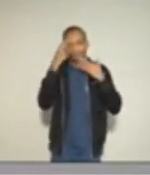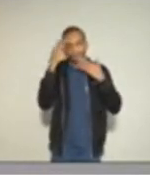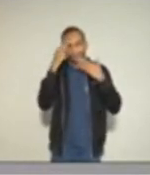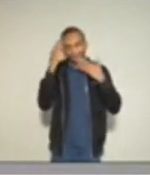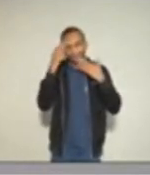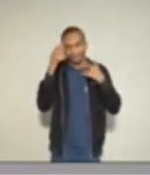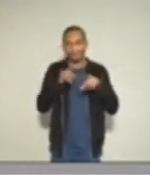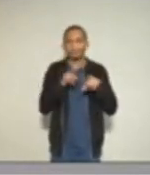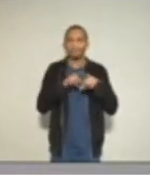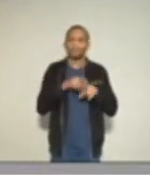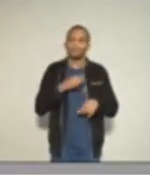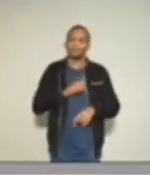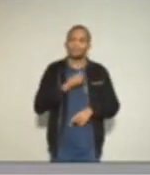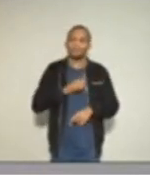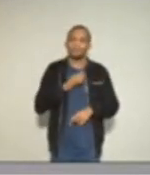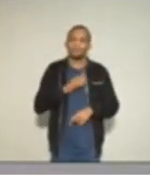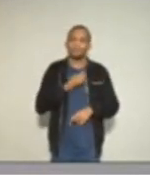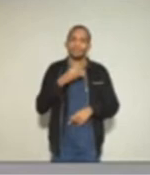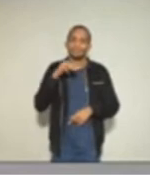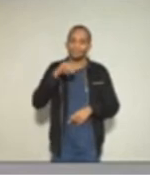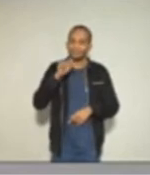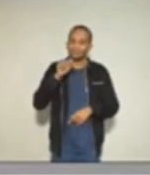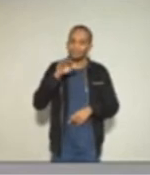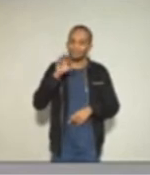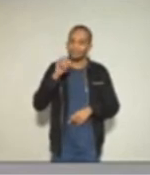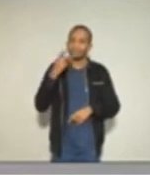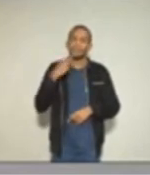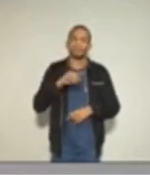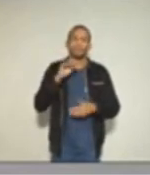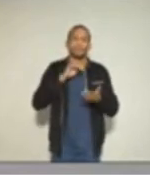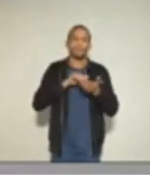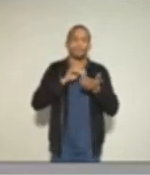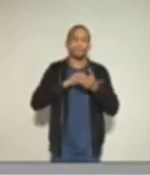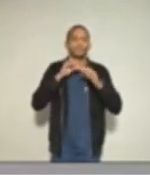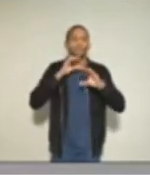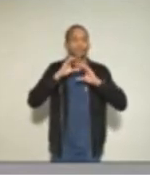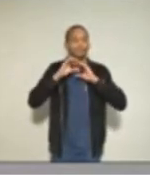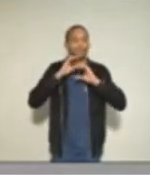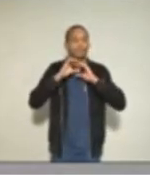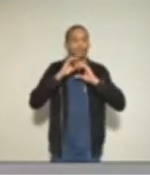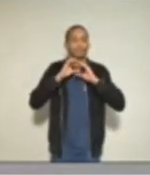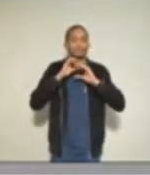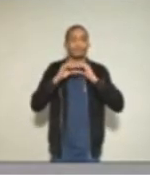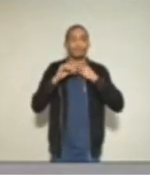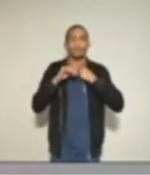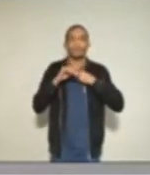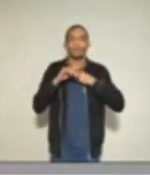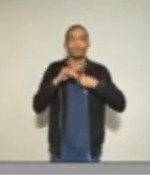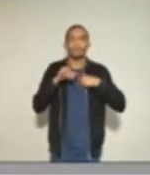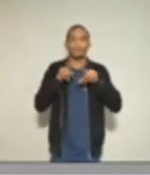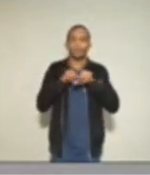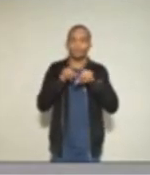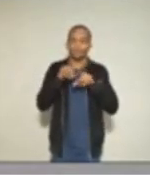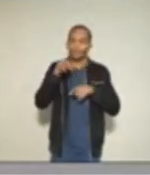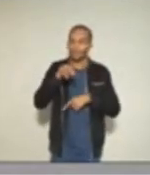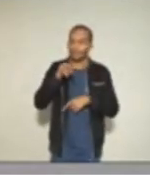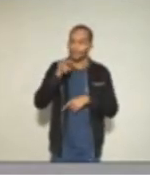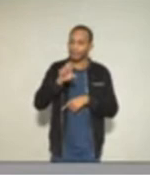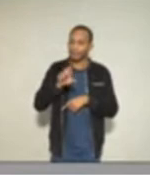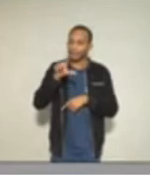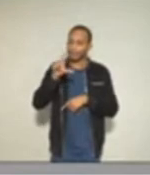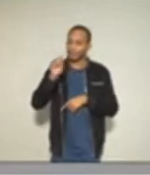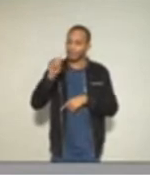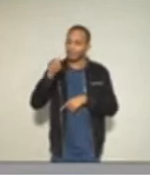também as presenças do Marcos Simval, secretário especial de comunicação, também do Nelson Domingues Pinto